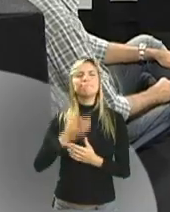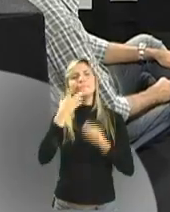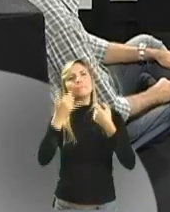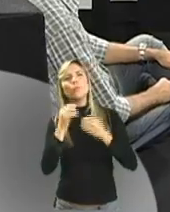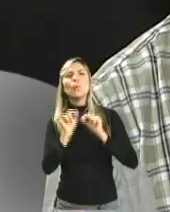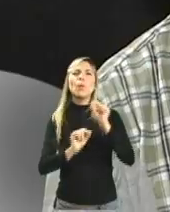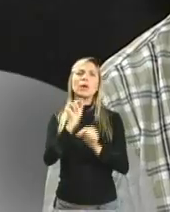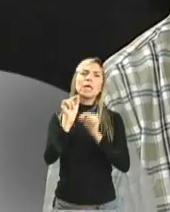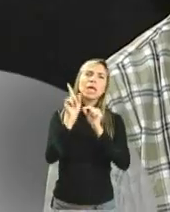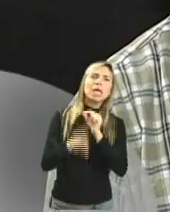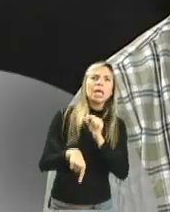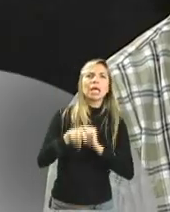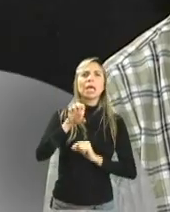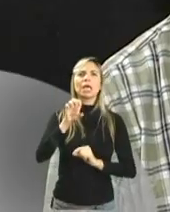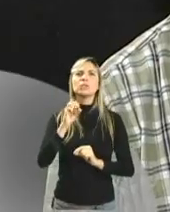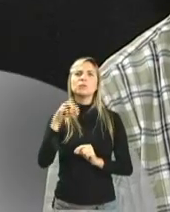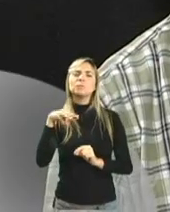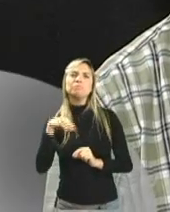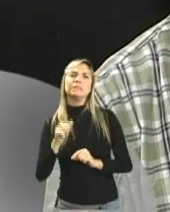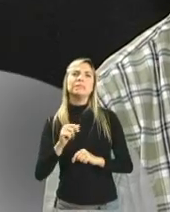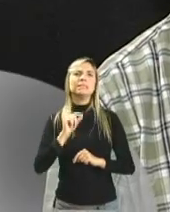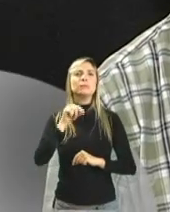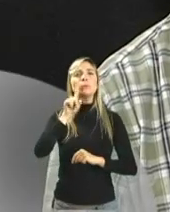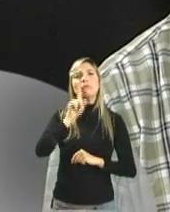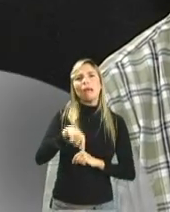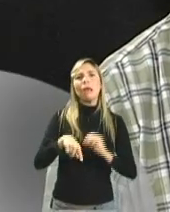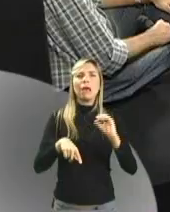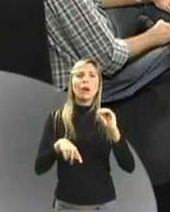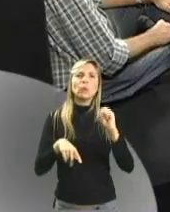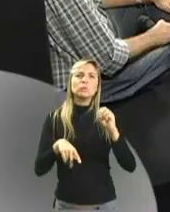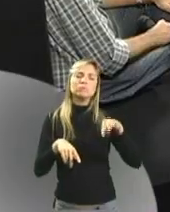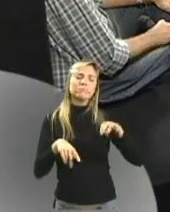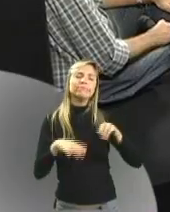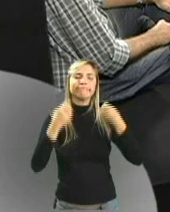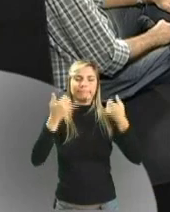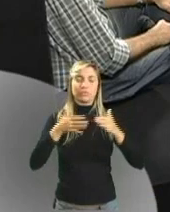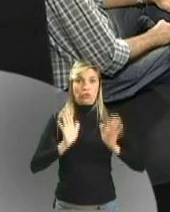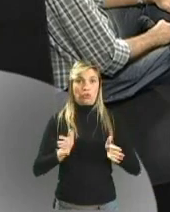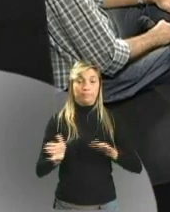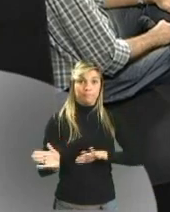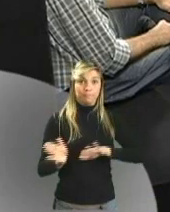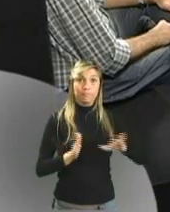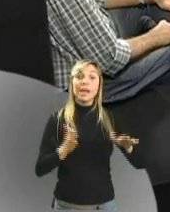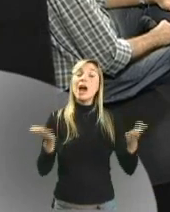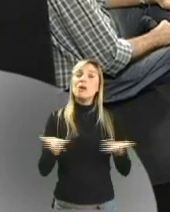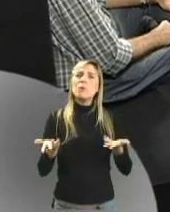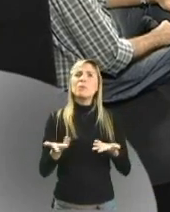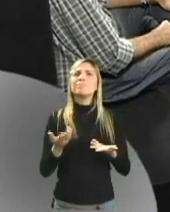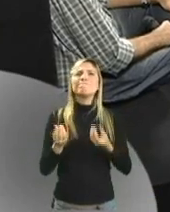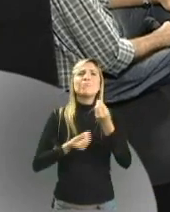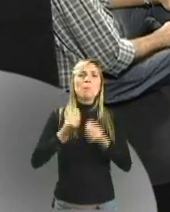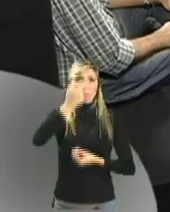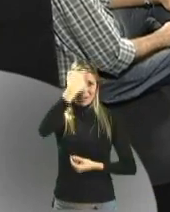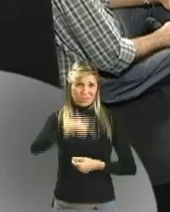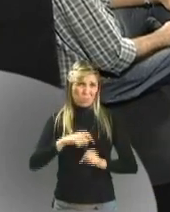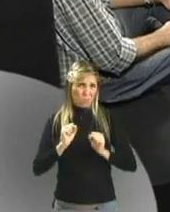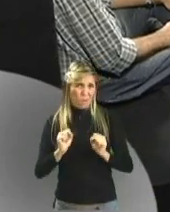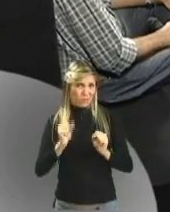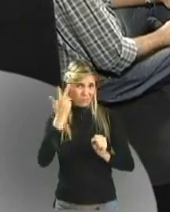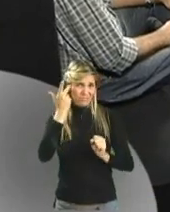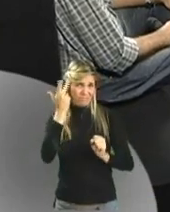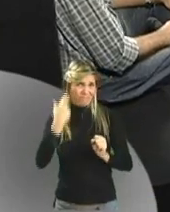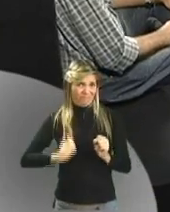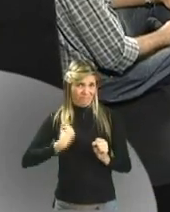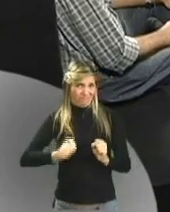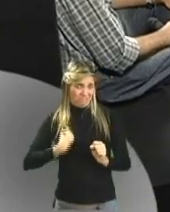as características dessa situação. Eu queria saber as implicações que tem no paciente. O que ele pode, o que ele não